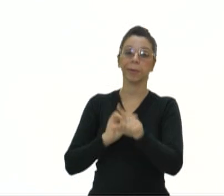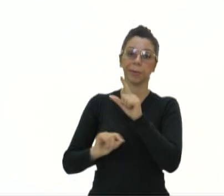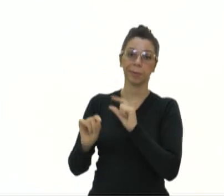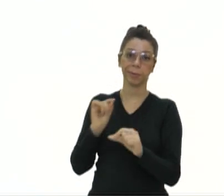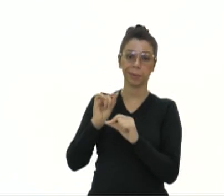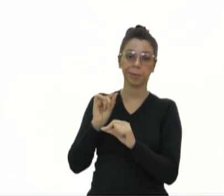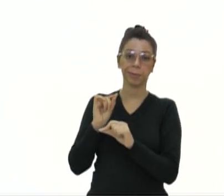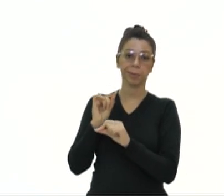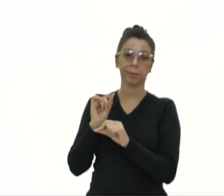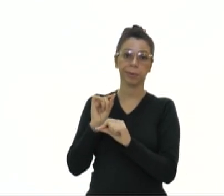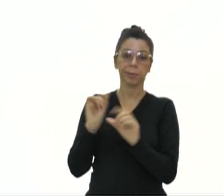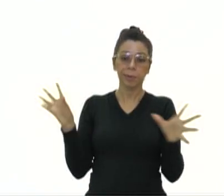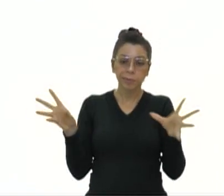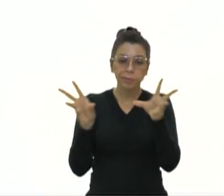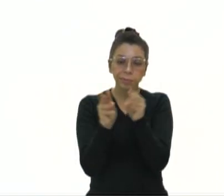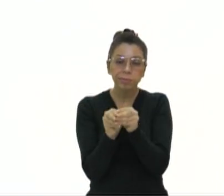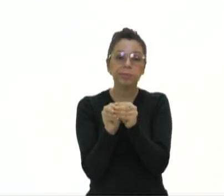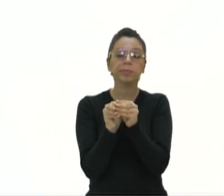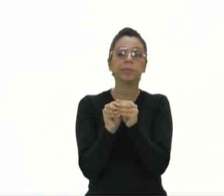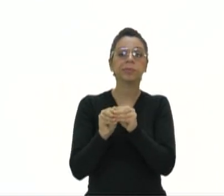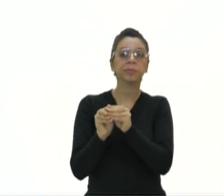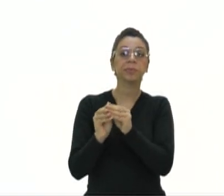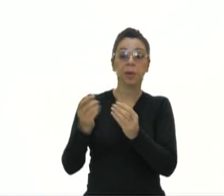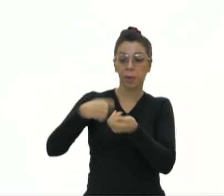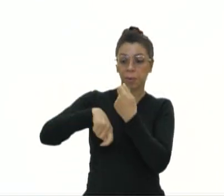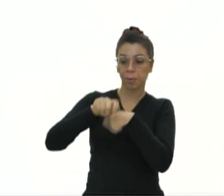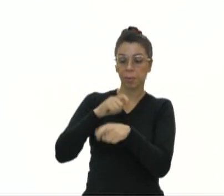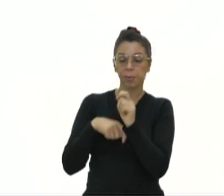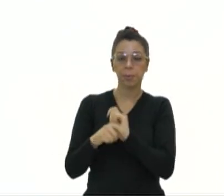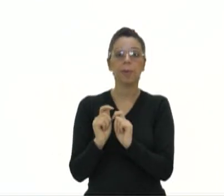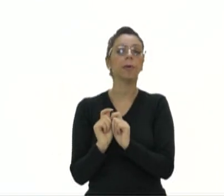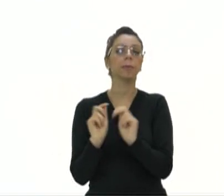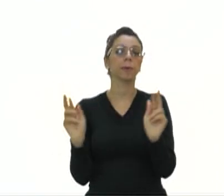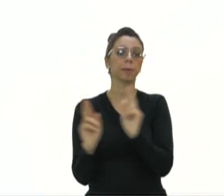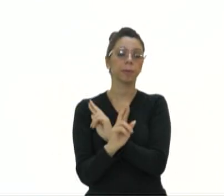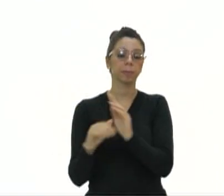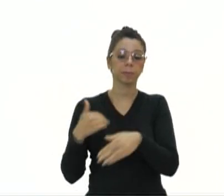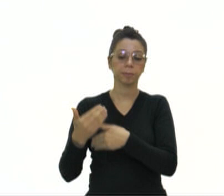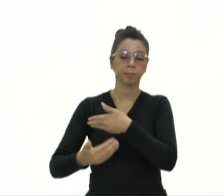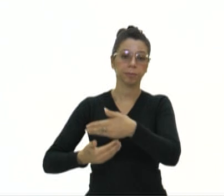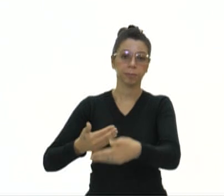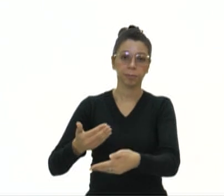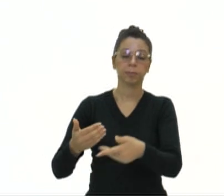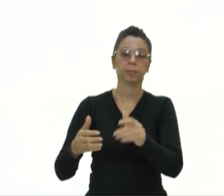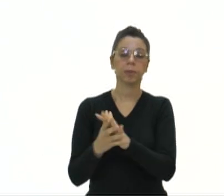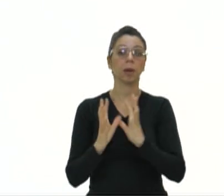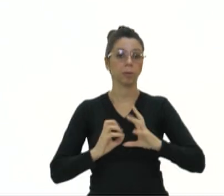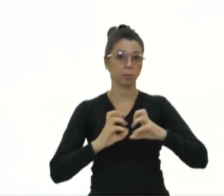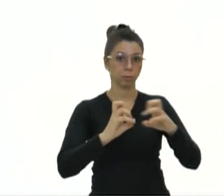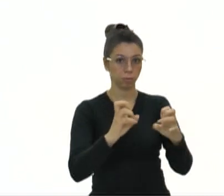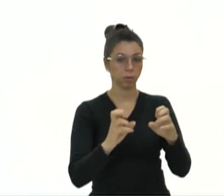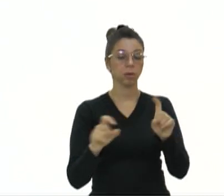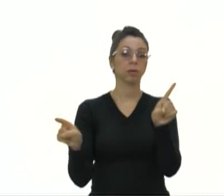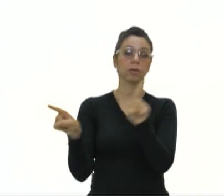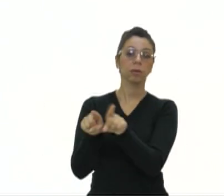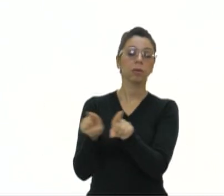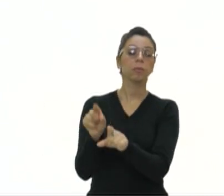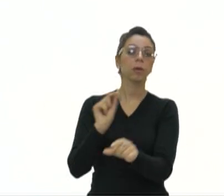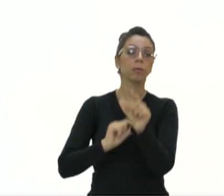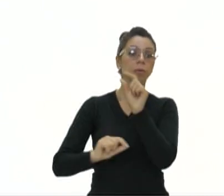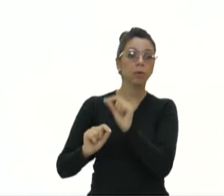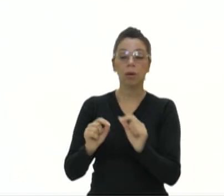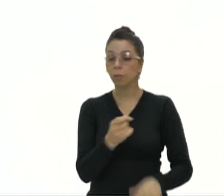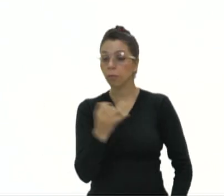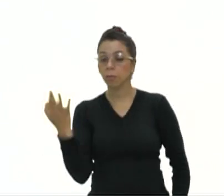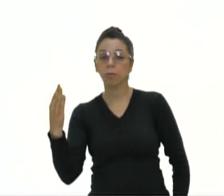uma revisão de alguns aspectos econômicos ligados a esse processo de integração que gera conflito e vamos reconhecer